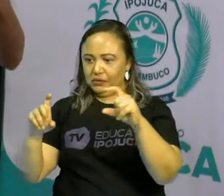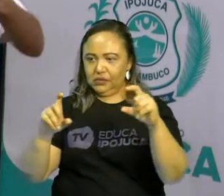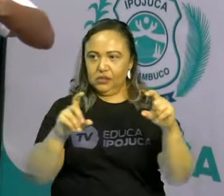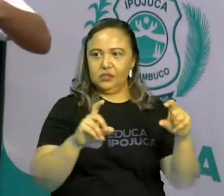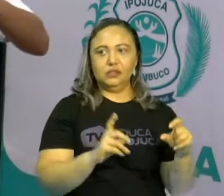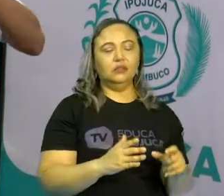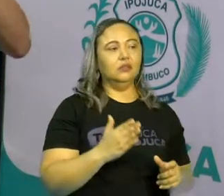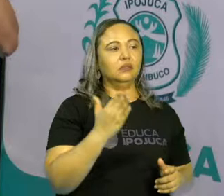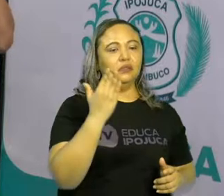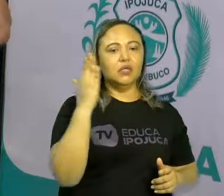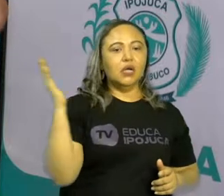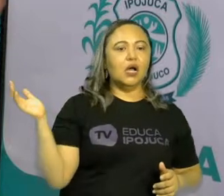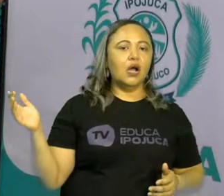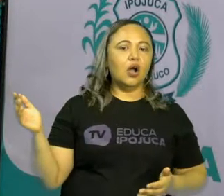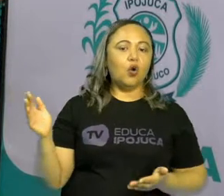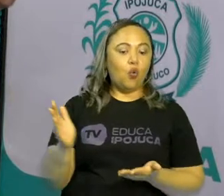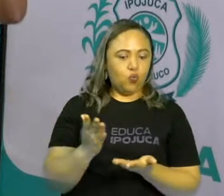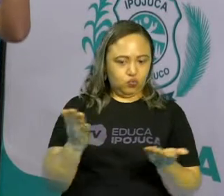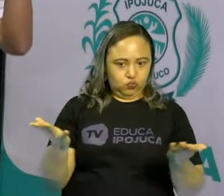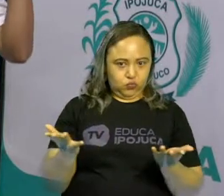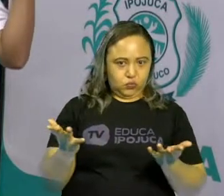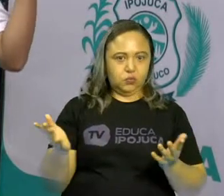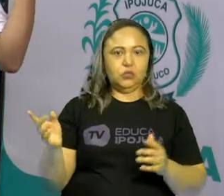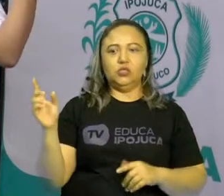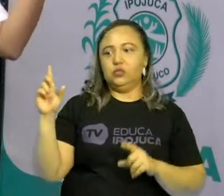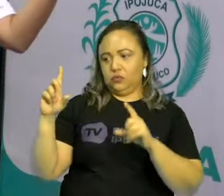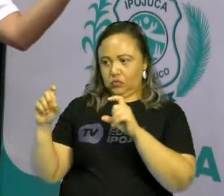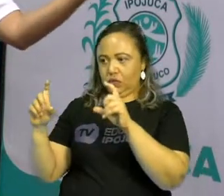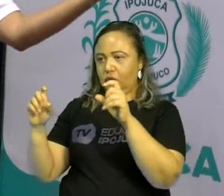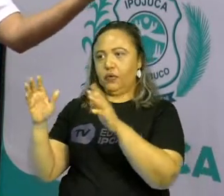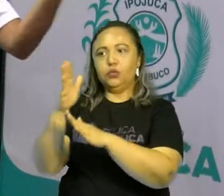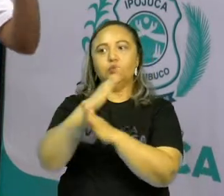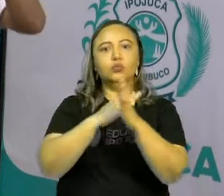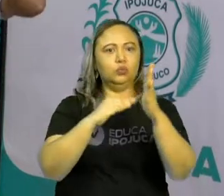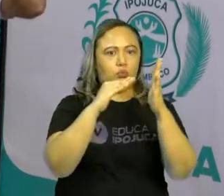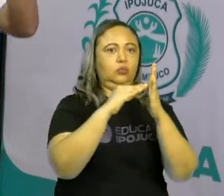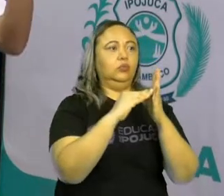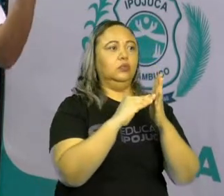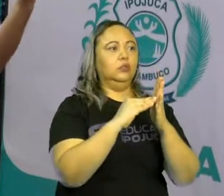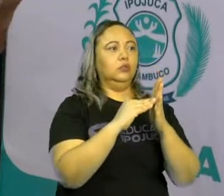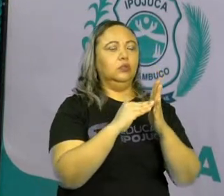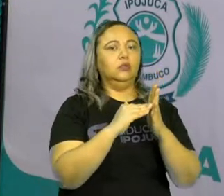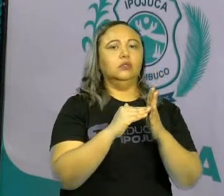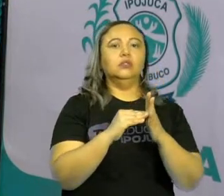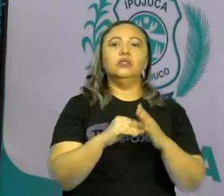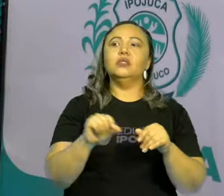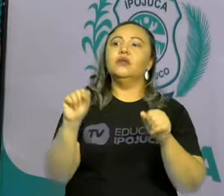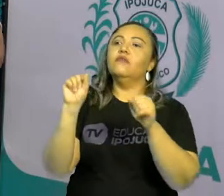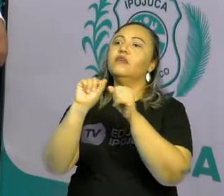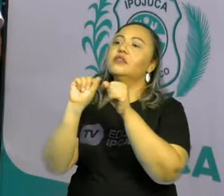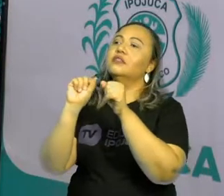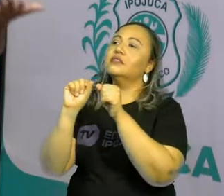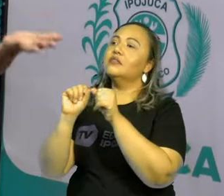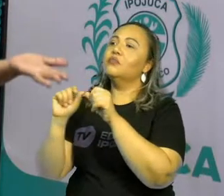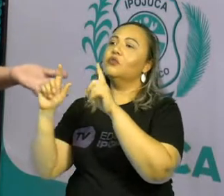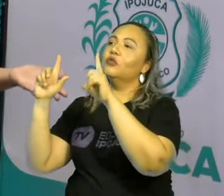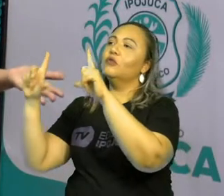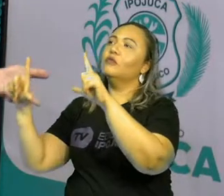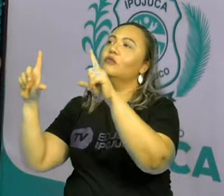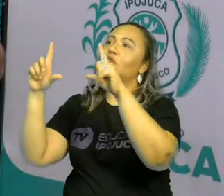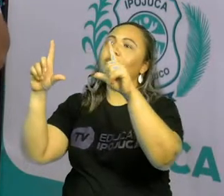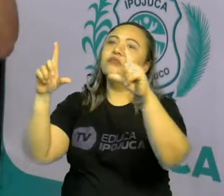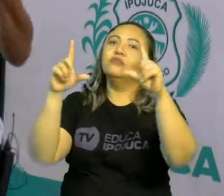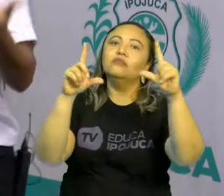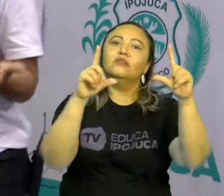e como isso vai criança que vocês gostem fotografar a lua o sol imagem não tá em quadro formam um tipo de arte fazer